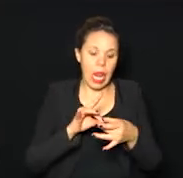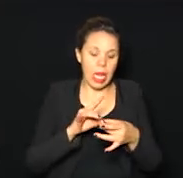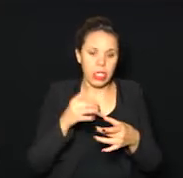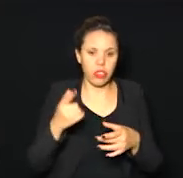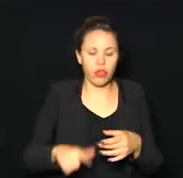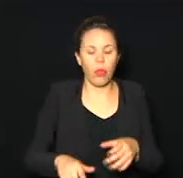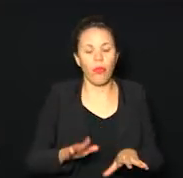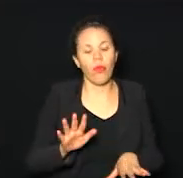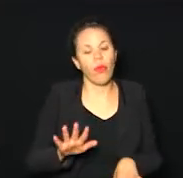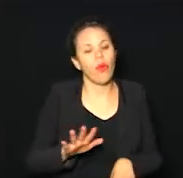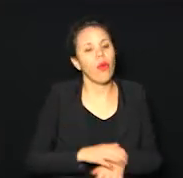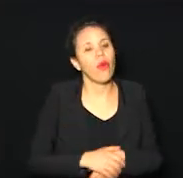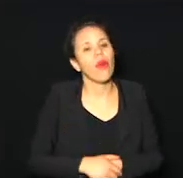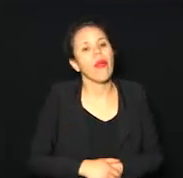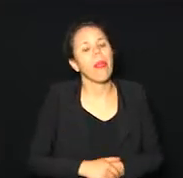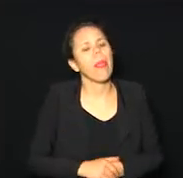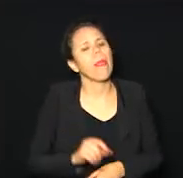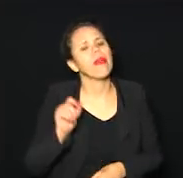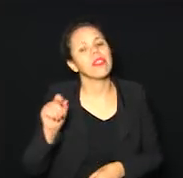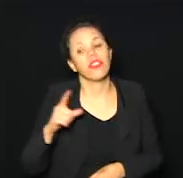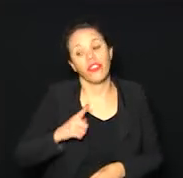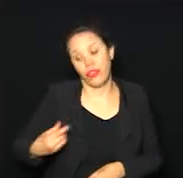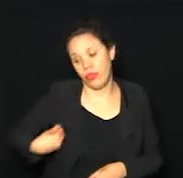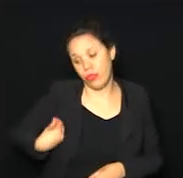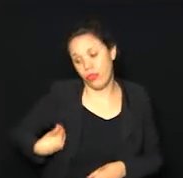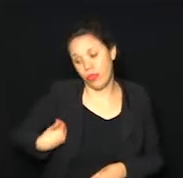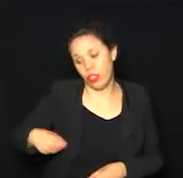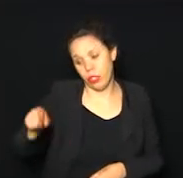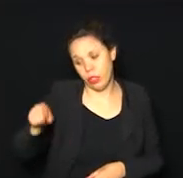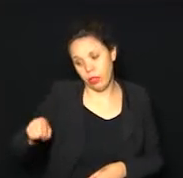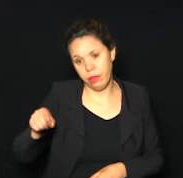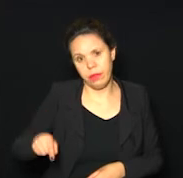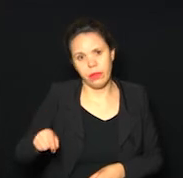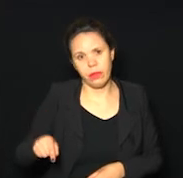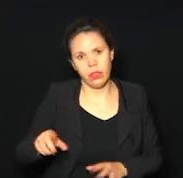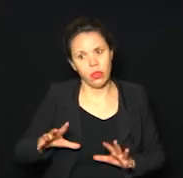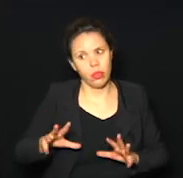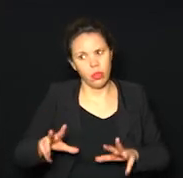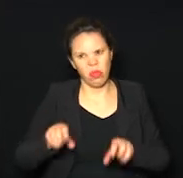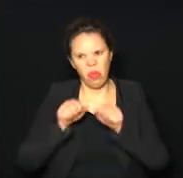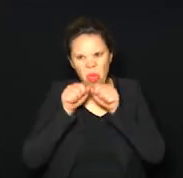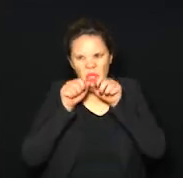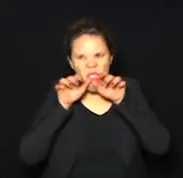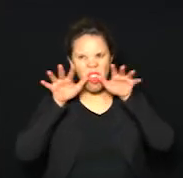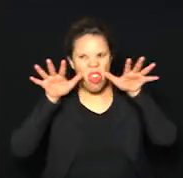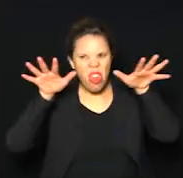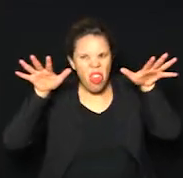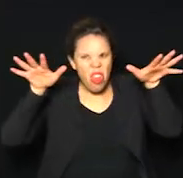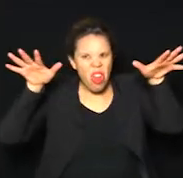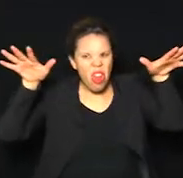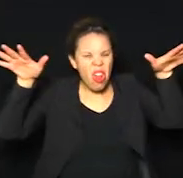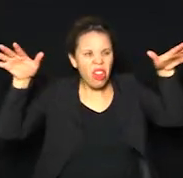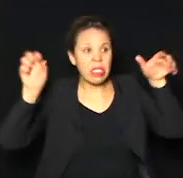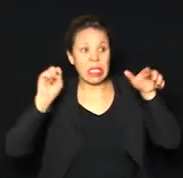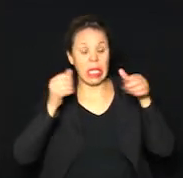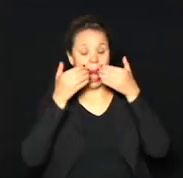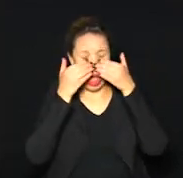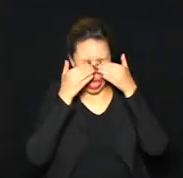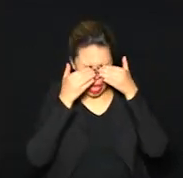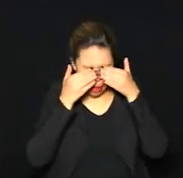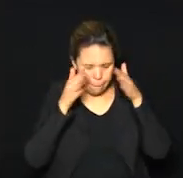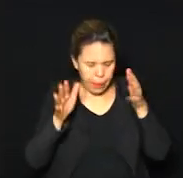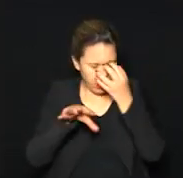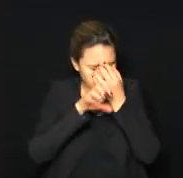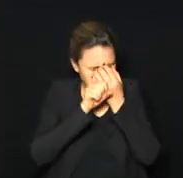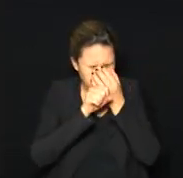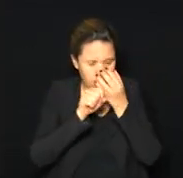se o sistema abrisse, quem estivesse ali em volta ia estar todo mundo contaminado. E a chefia não estava considerando isso.